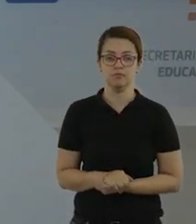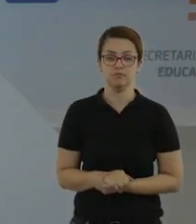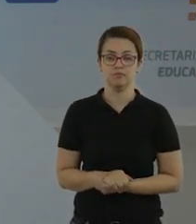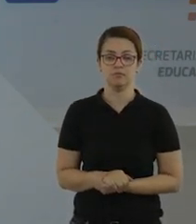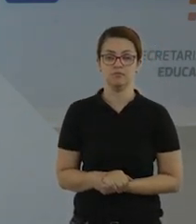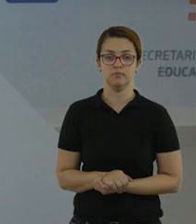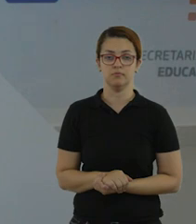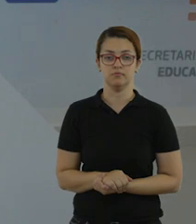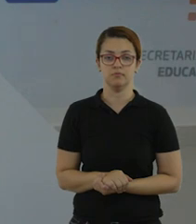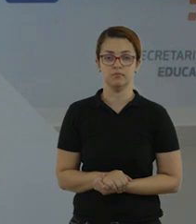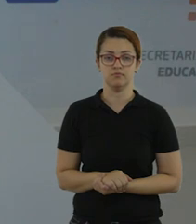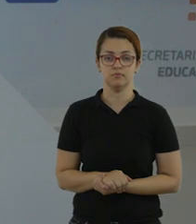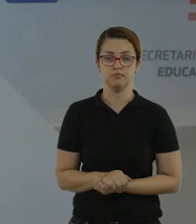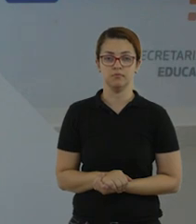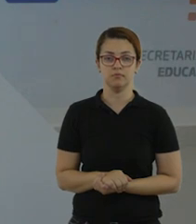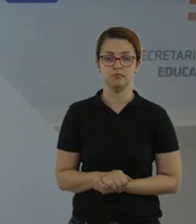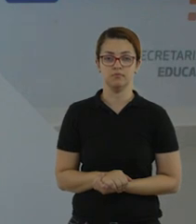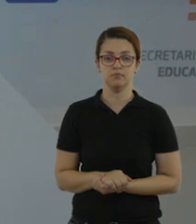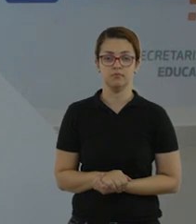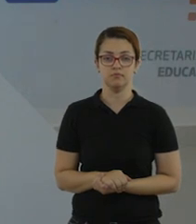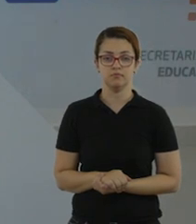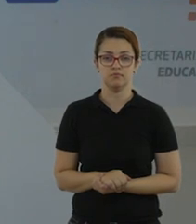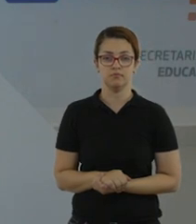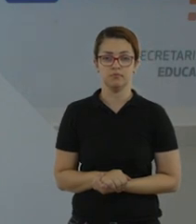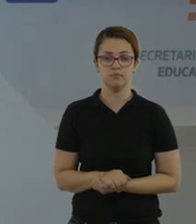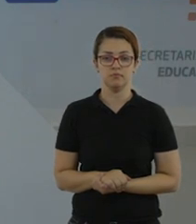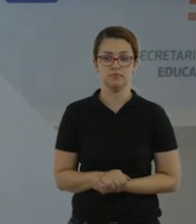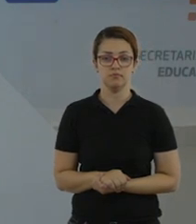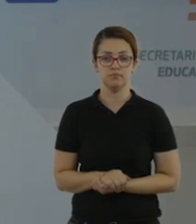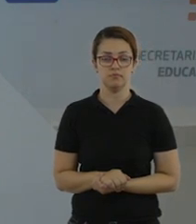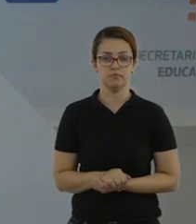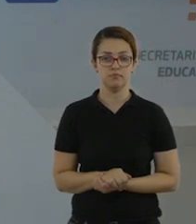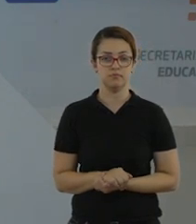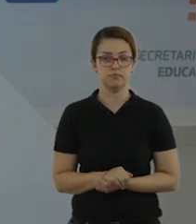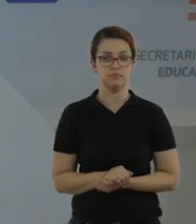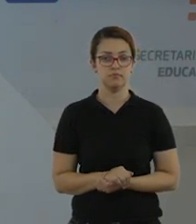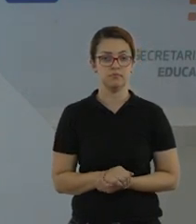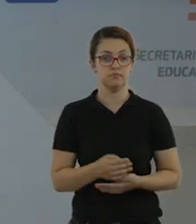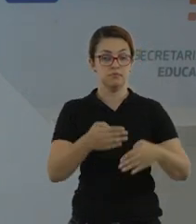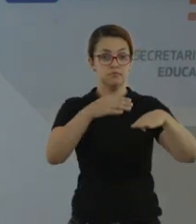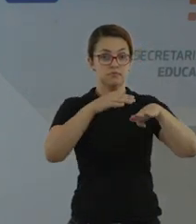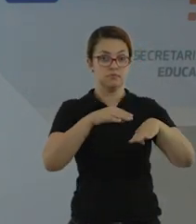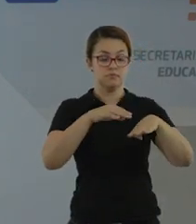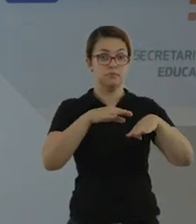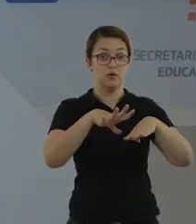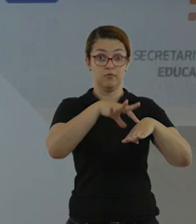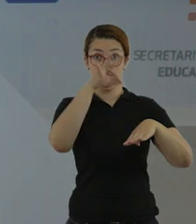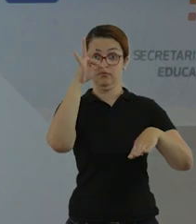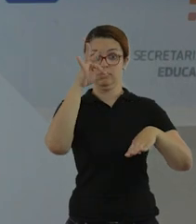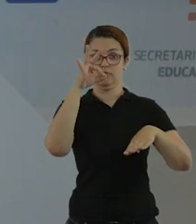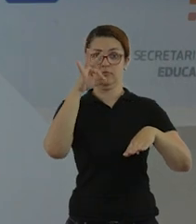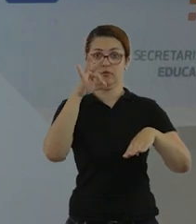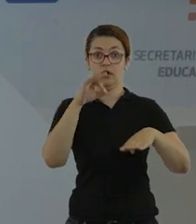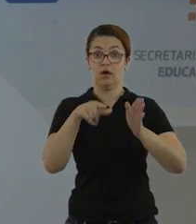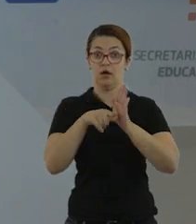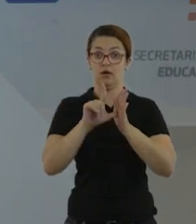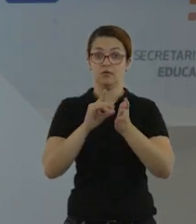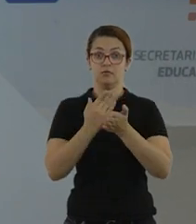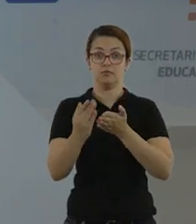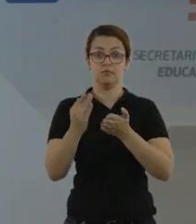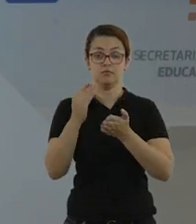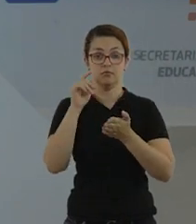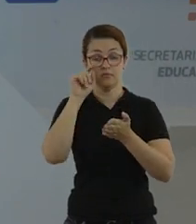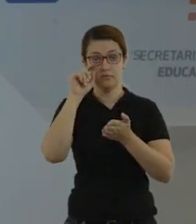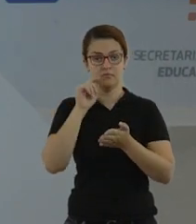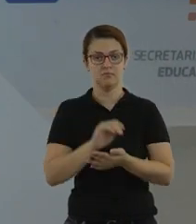Então eu vou jogar aqui e eu vou pegar a primeira carta. Só que antes de iniciar esse jogo, a gente tem